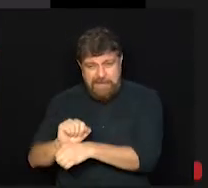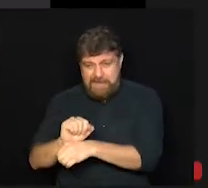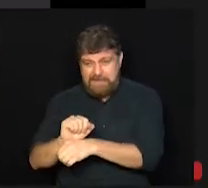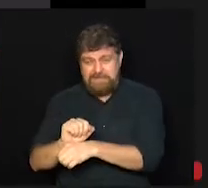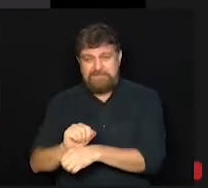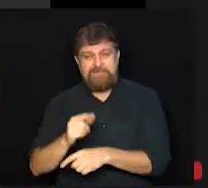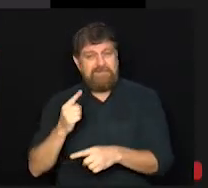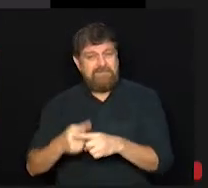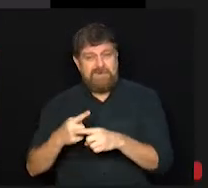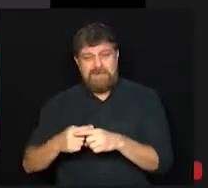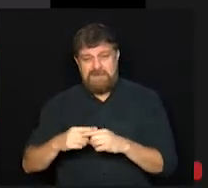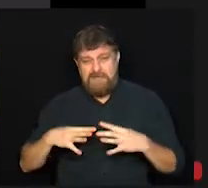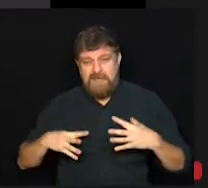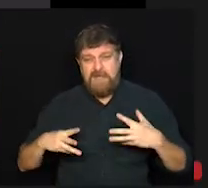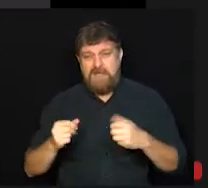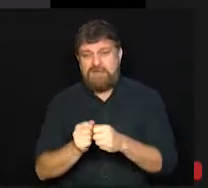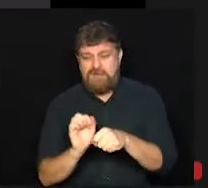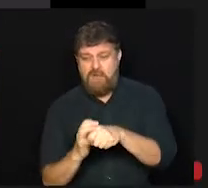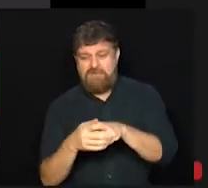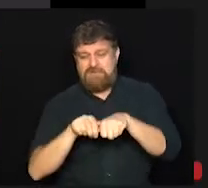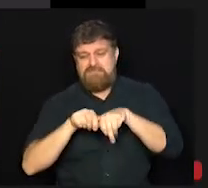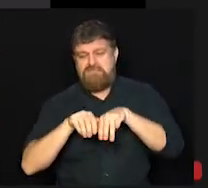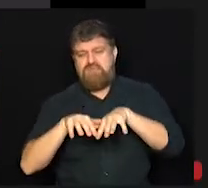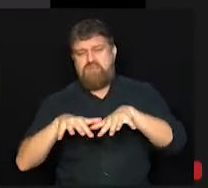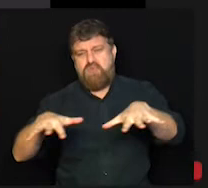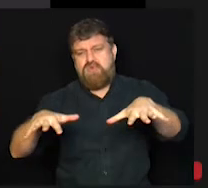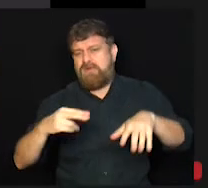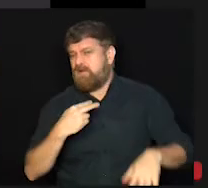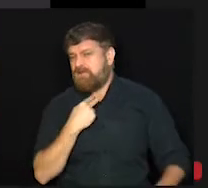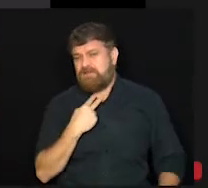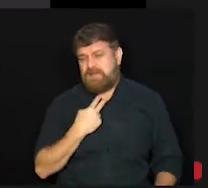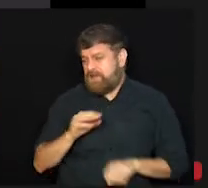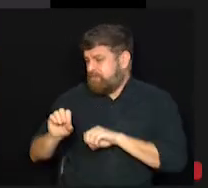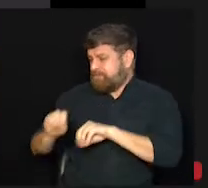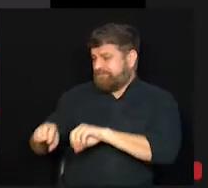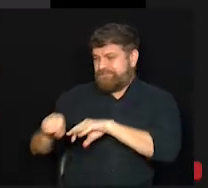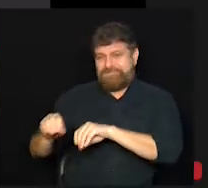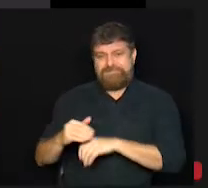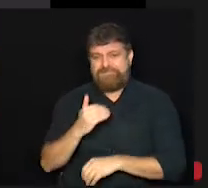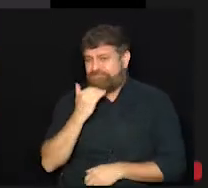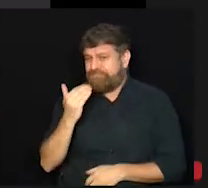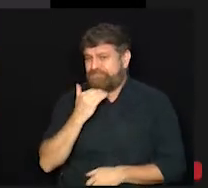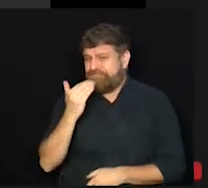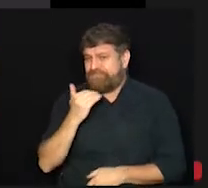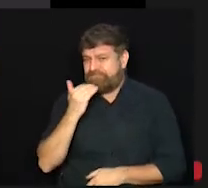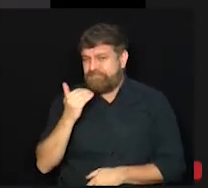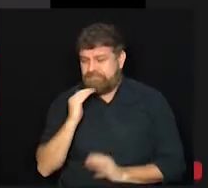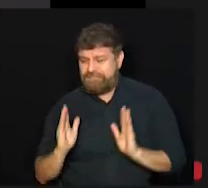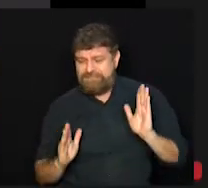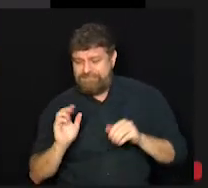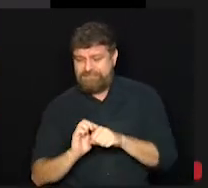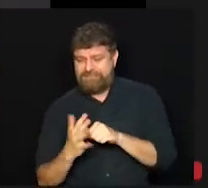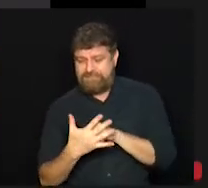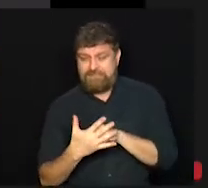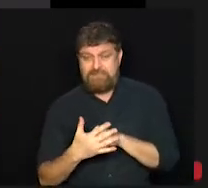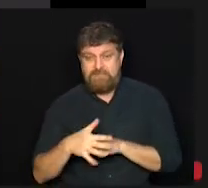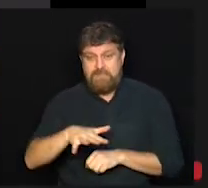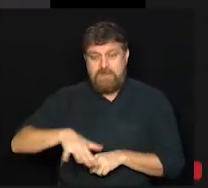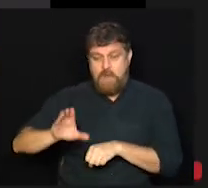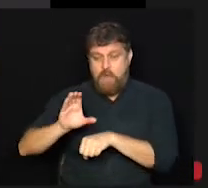atividades, porque tudo virou Covid, e aí você não consegue nem dar a formação adequada durante esse período. Então, própria